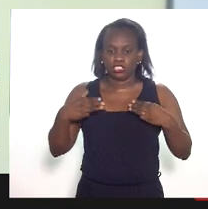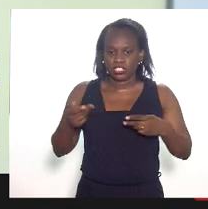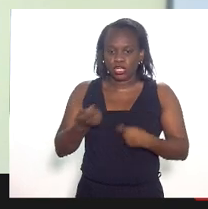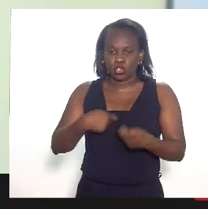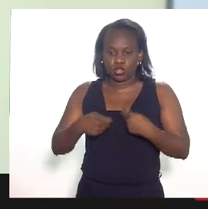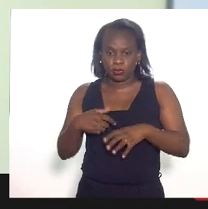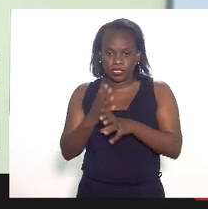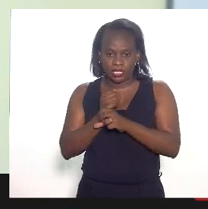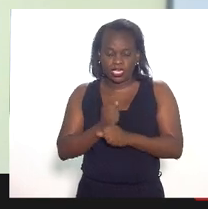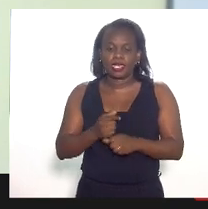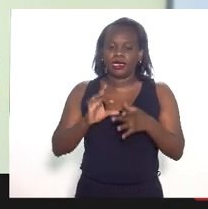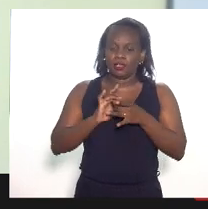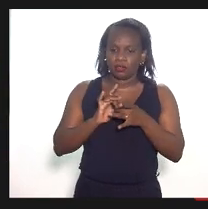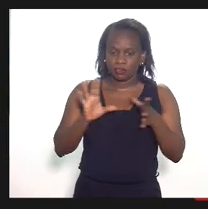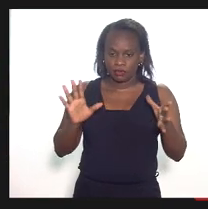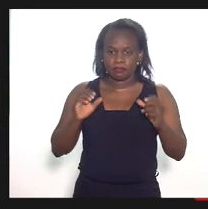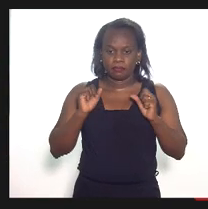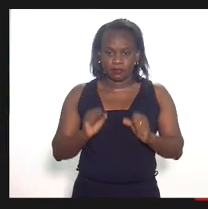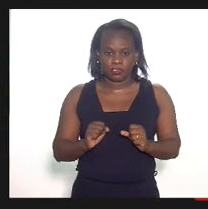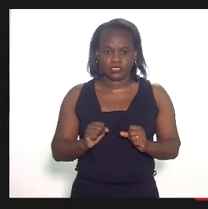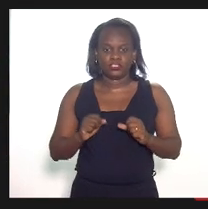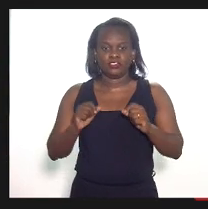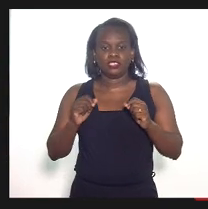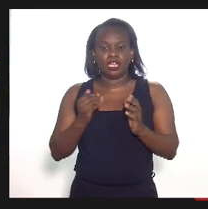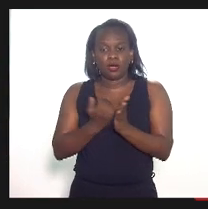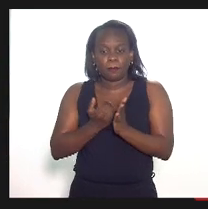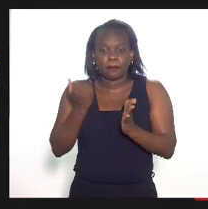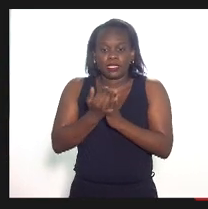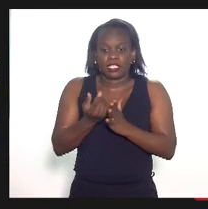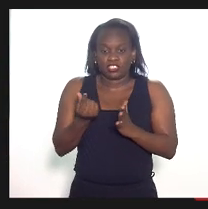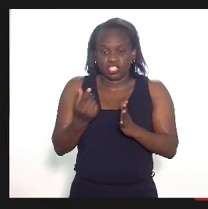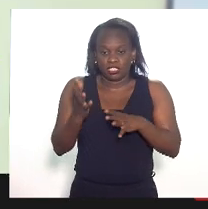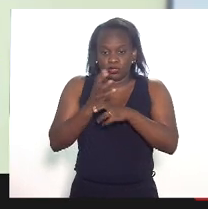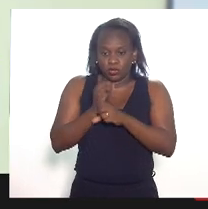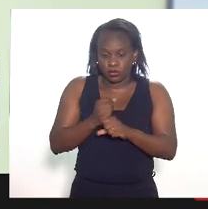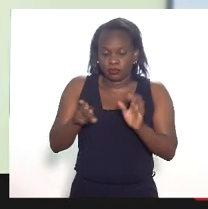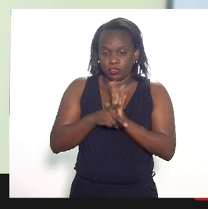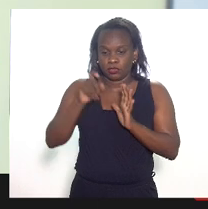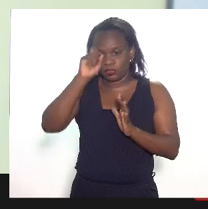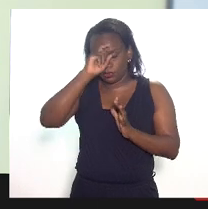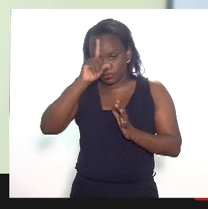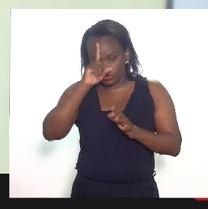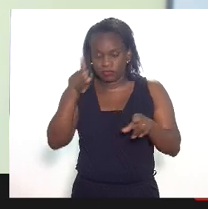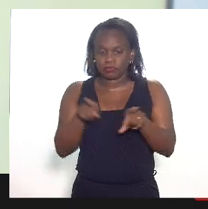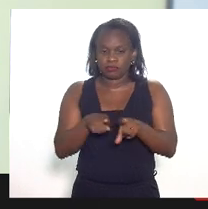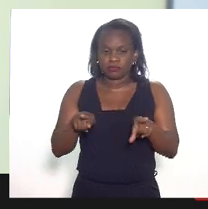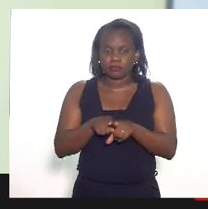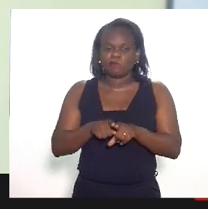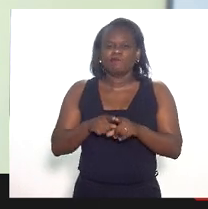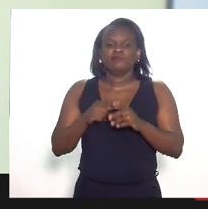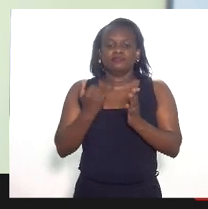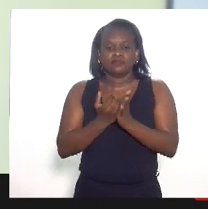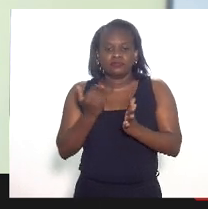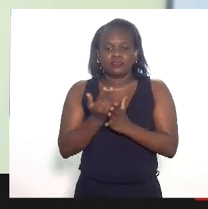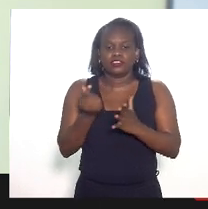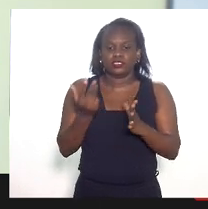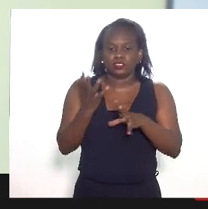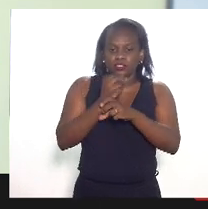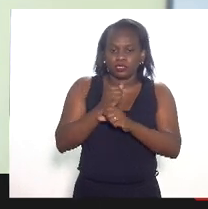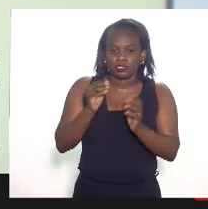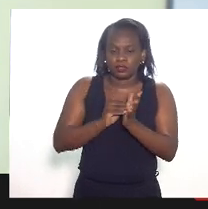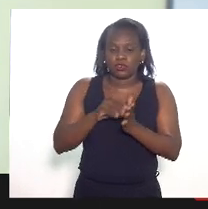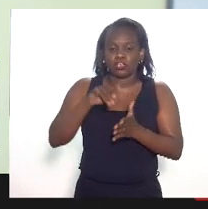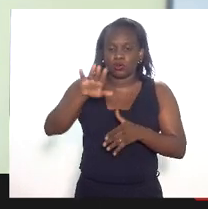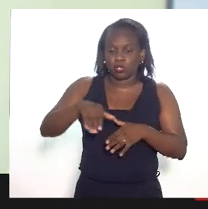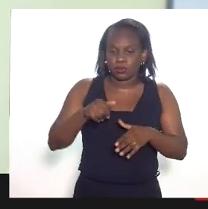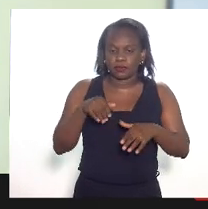Economia autorização para aumentar o orçamento dos hospitais e aumentar o orçamento para a contratação de